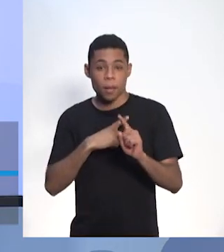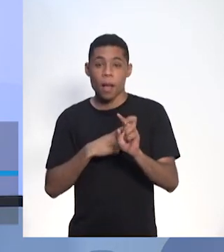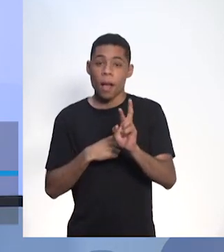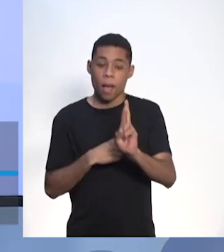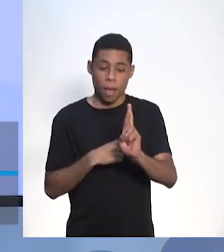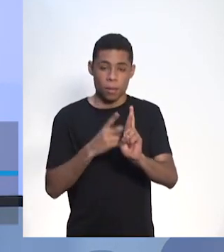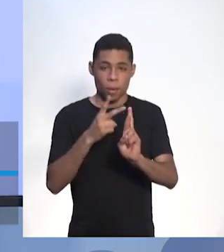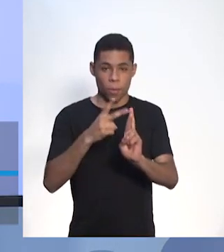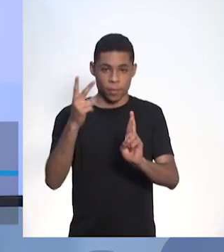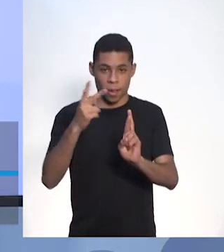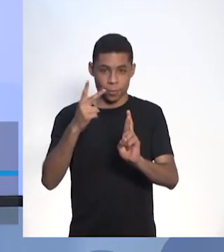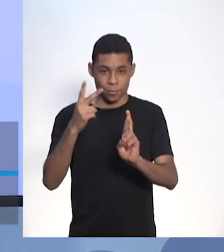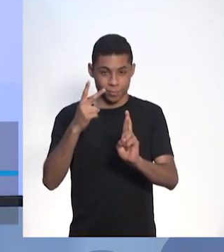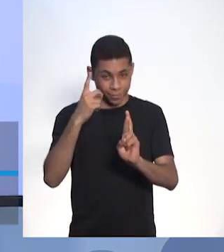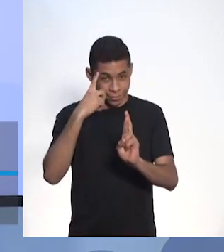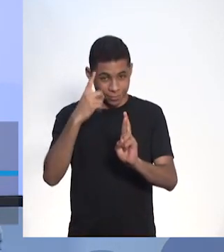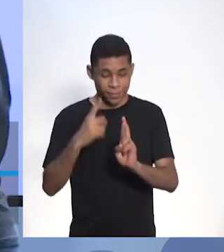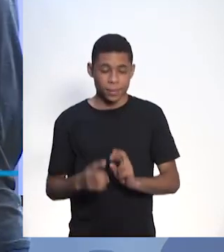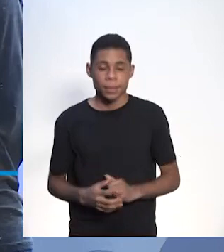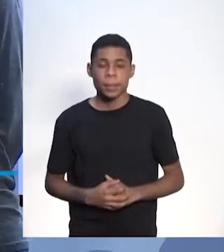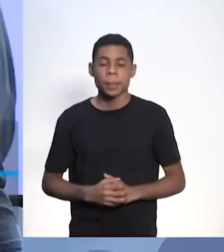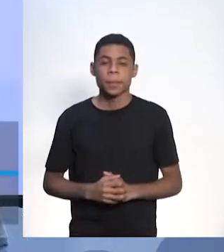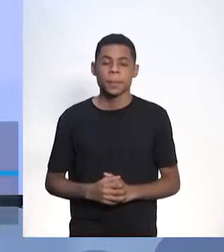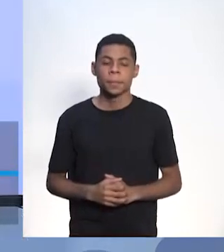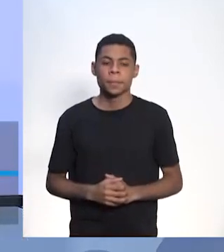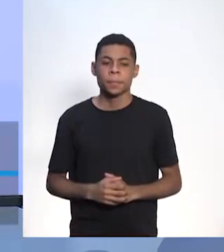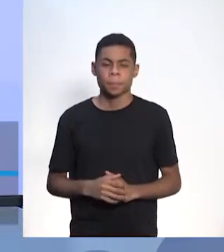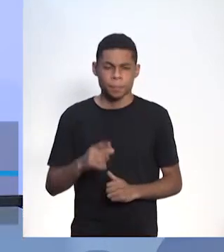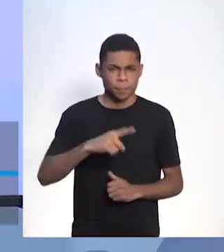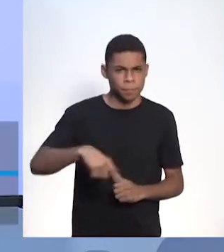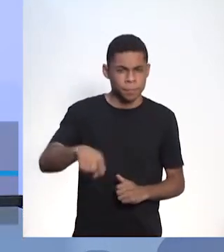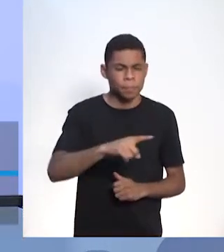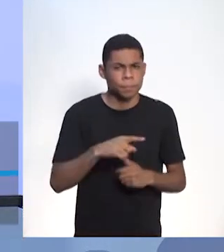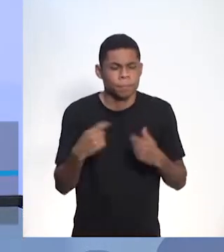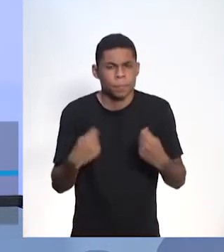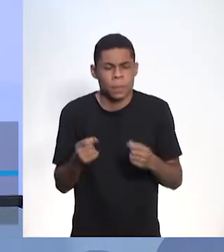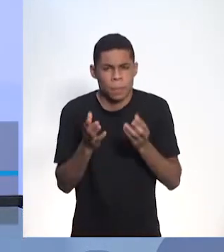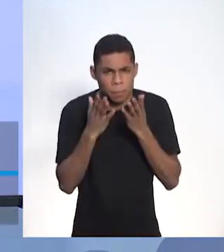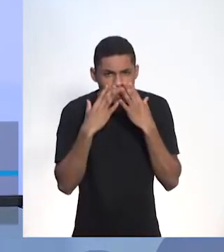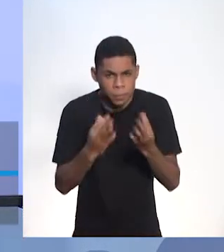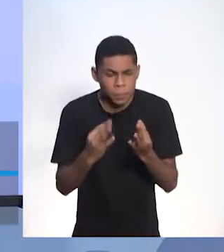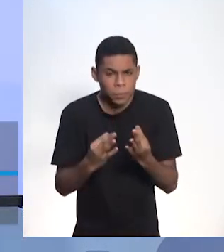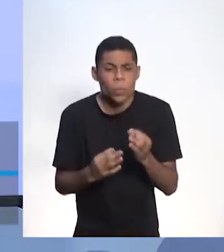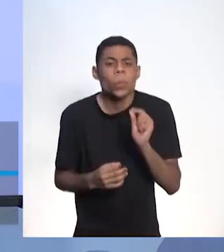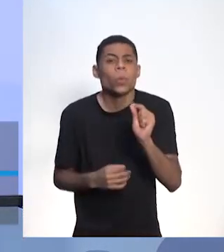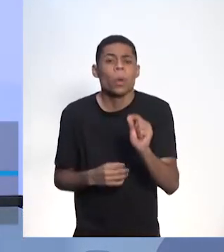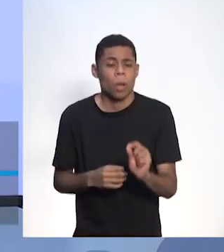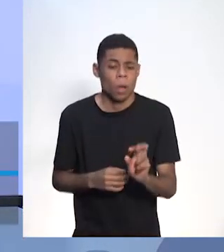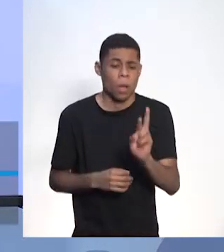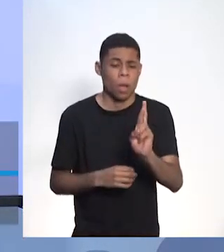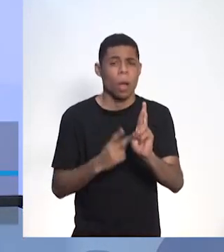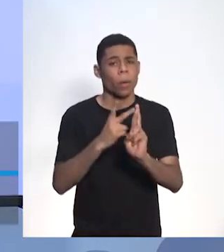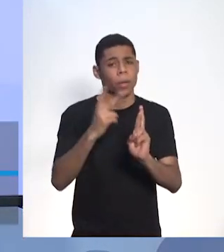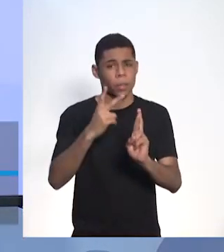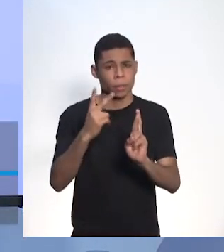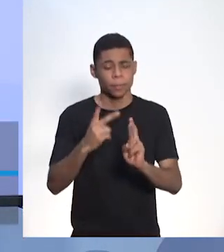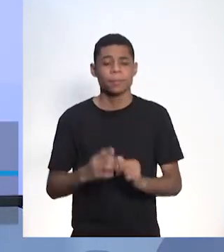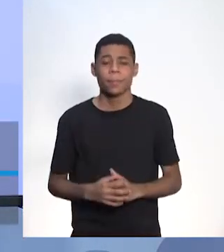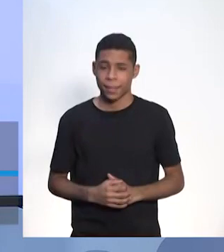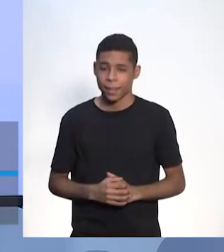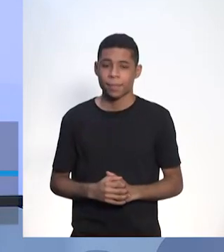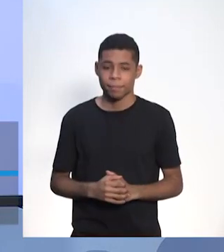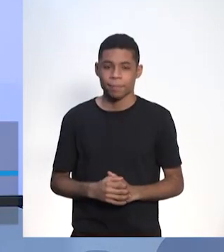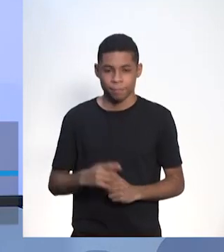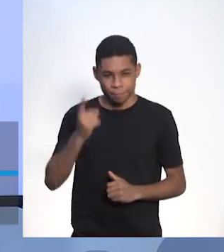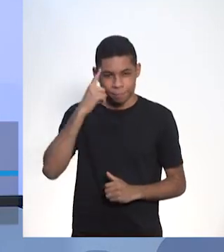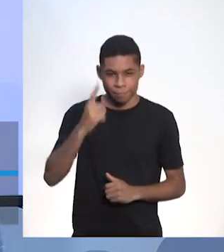que elevado ao quadrado. Gente, a gente tem que prestar bastante atenção nessa ideia do raio, né? Aqui, ó, esses